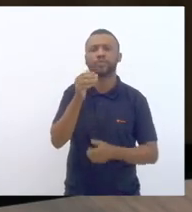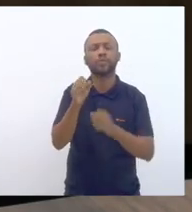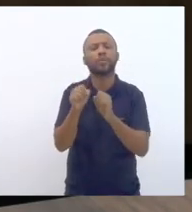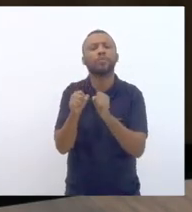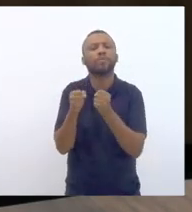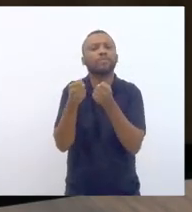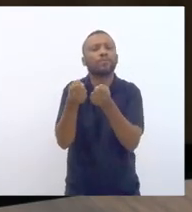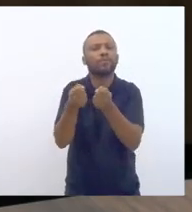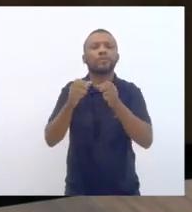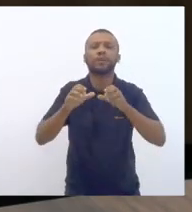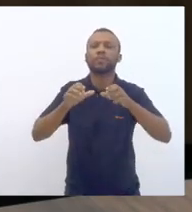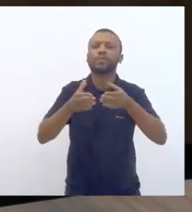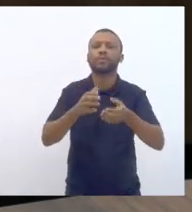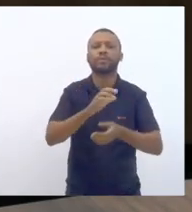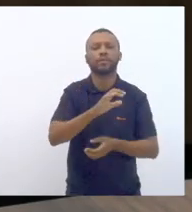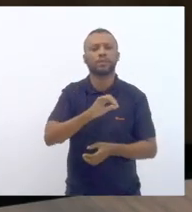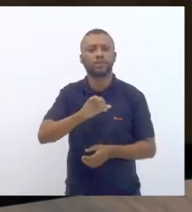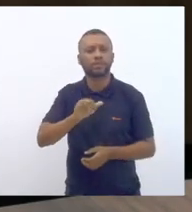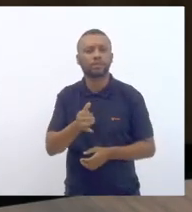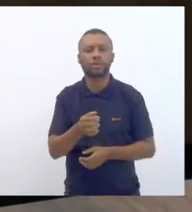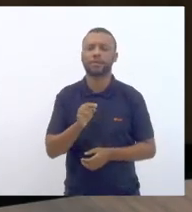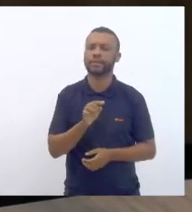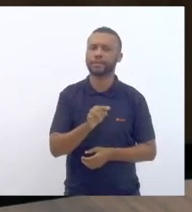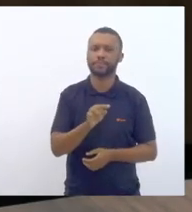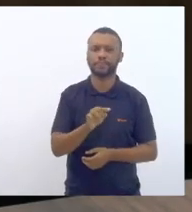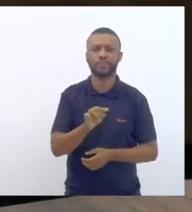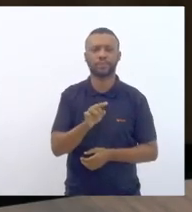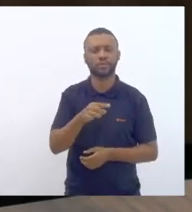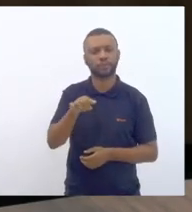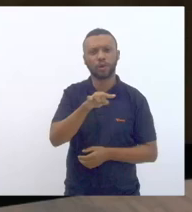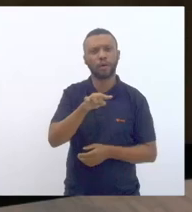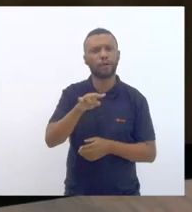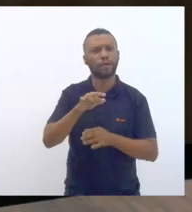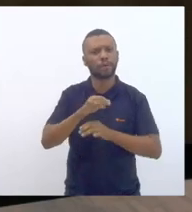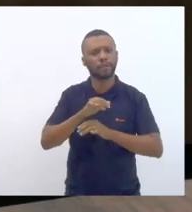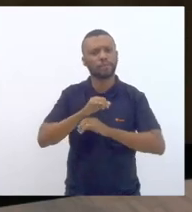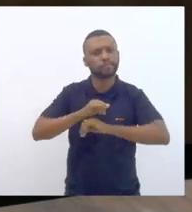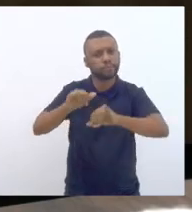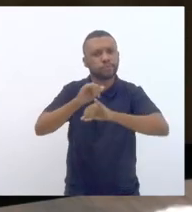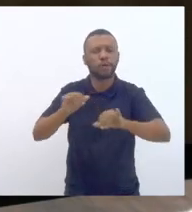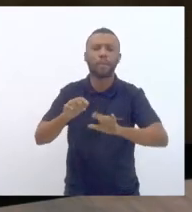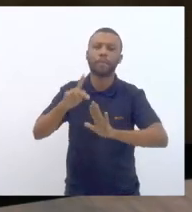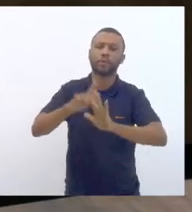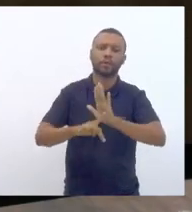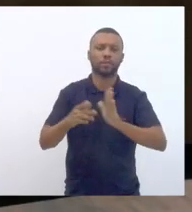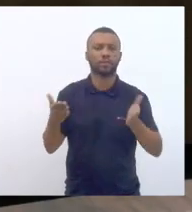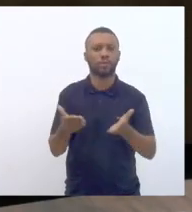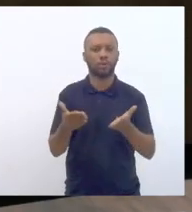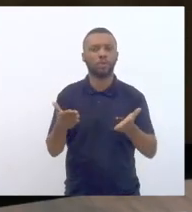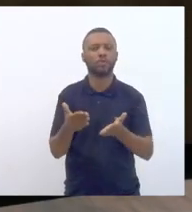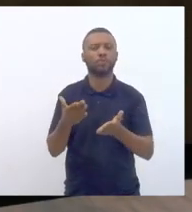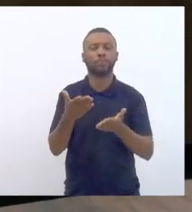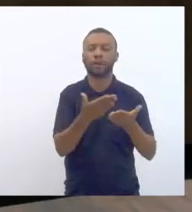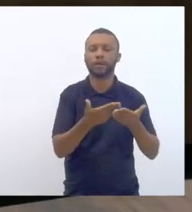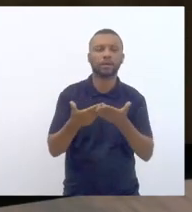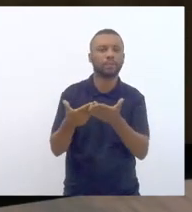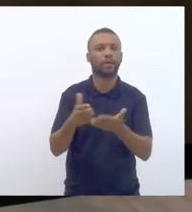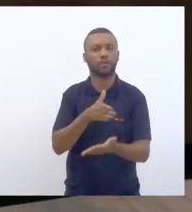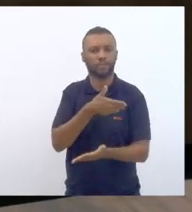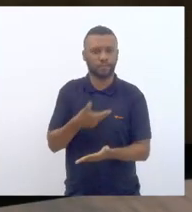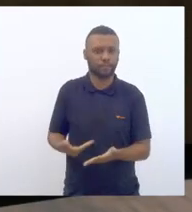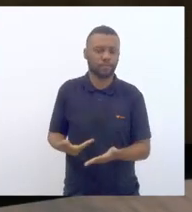esforço da Comissão de Constituição e Justiça para o senhor publicar o projeto hoje para encaminhar o governador para que